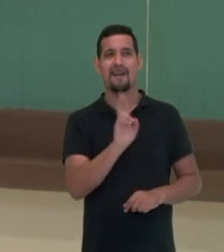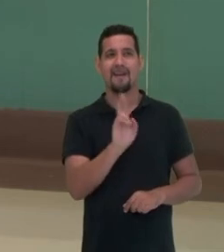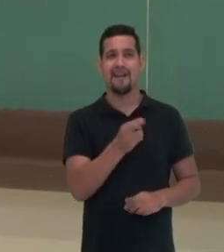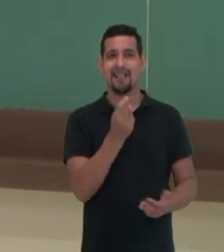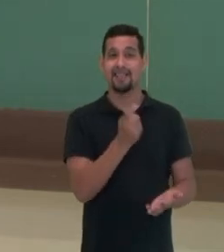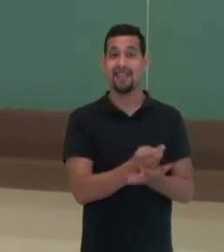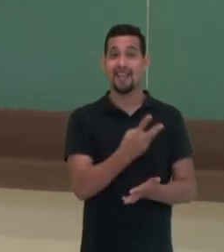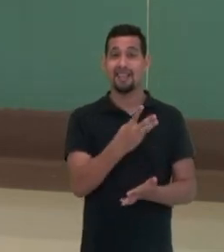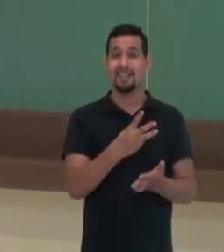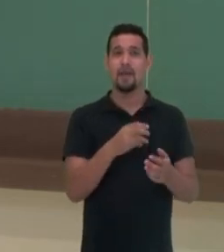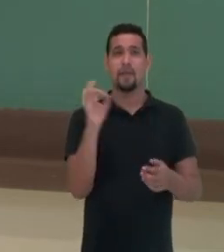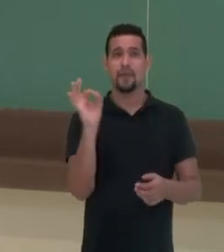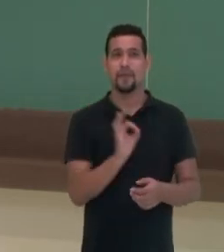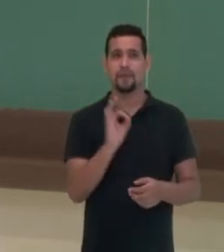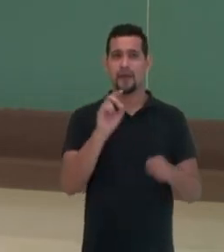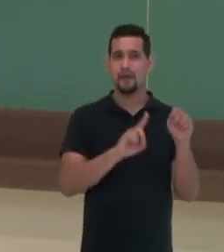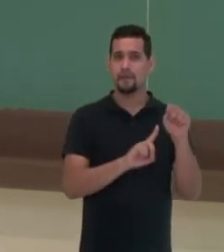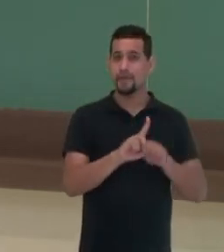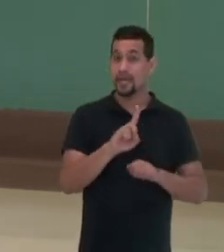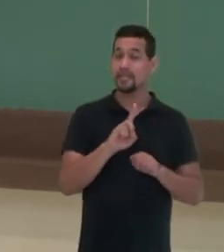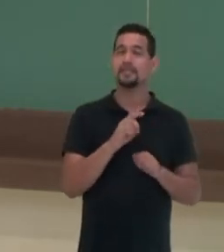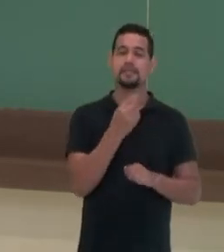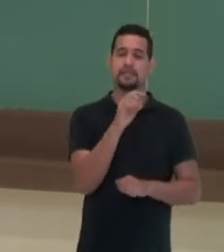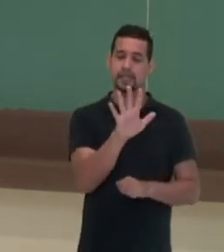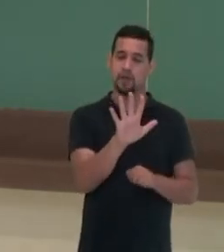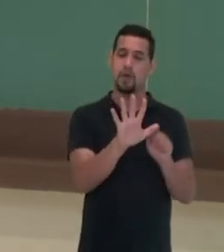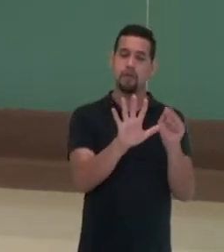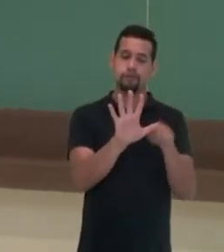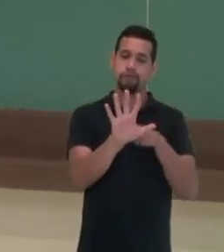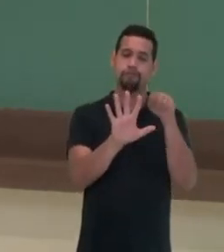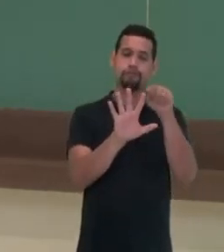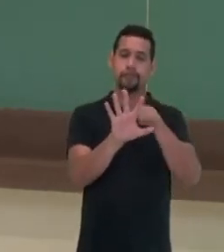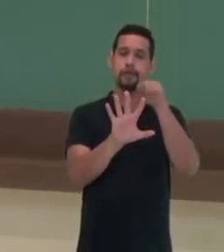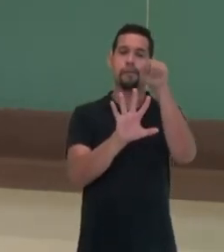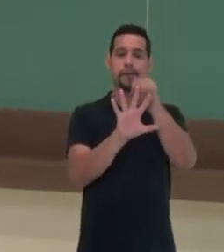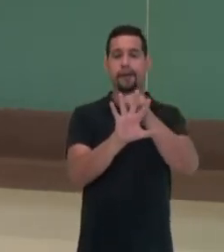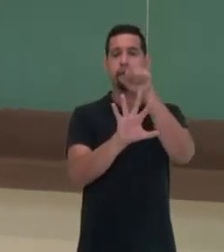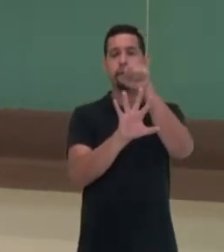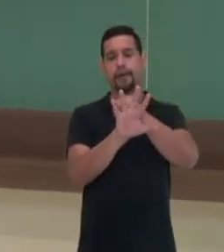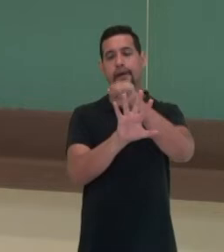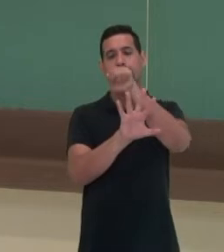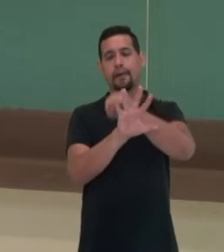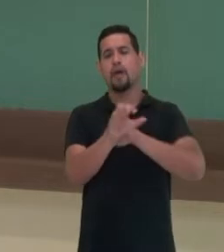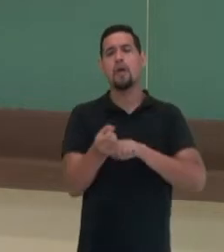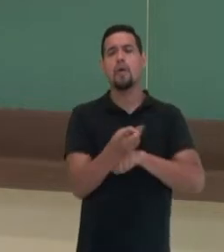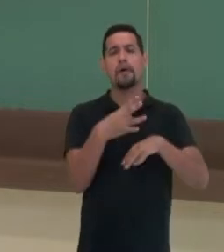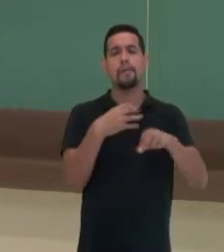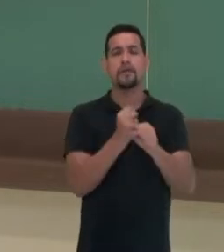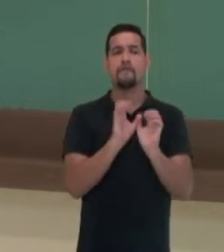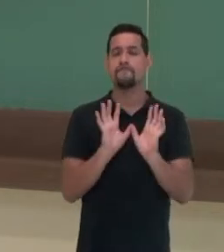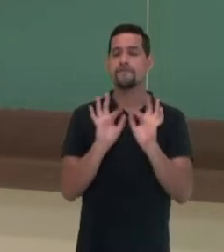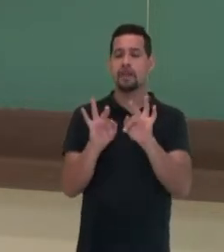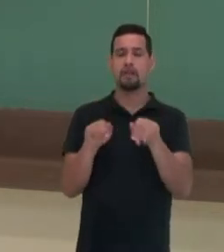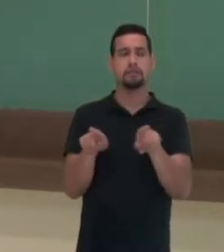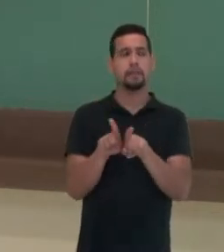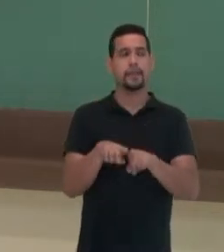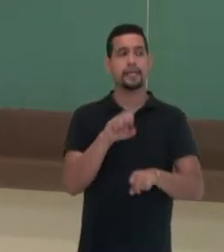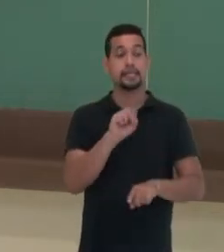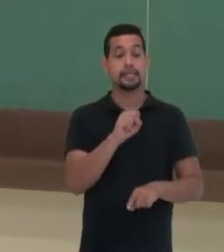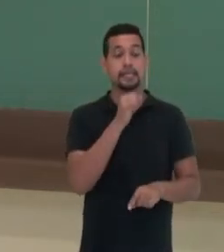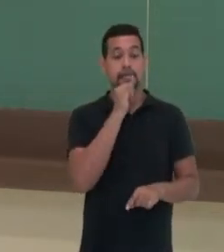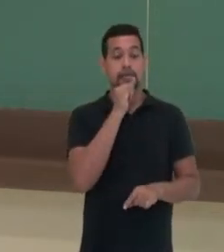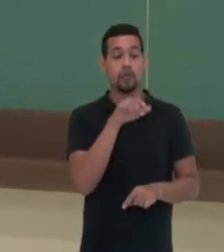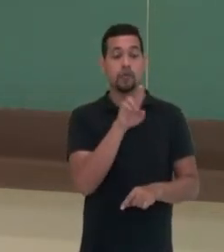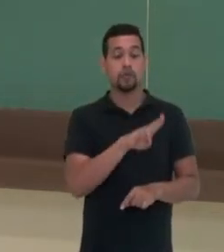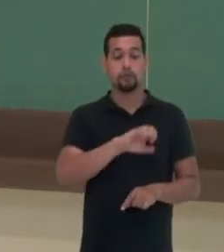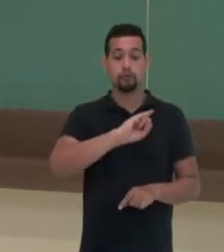5 meses. Deu todas as informações. Que montante esse capital irá gerar se o regime